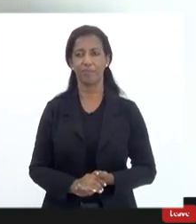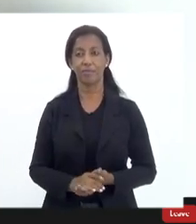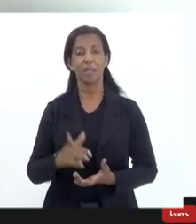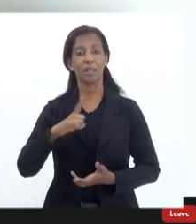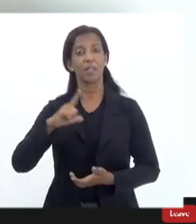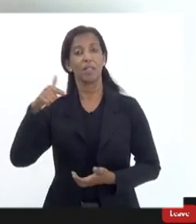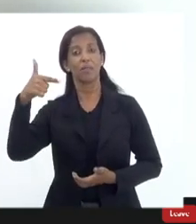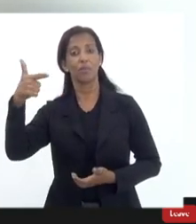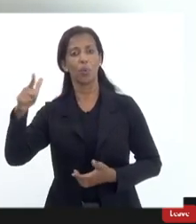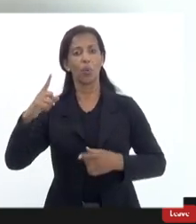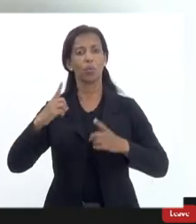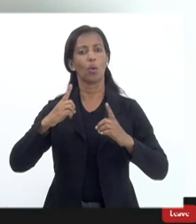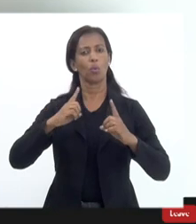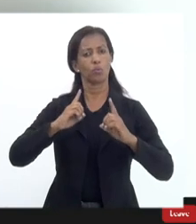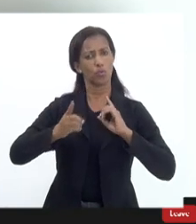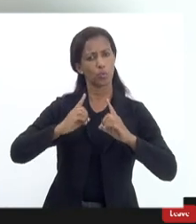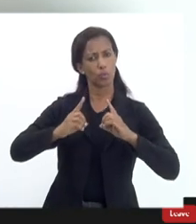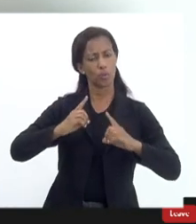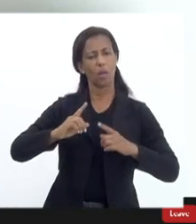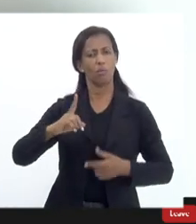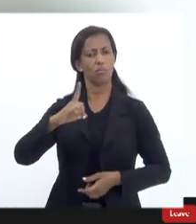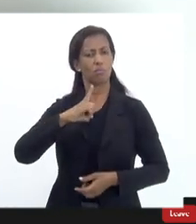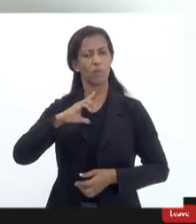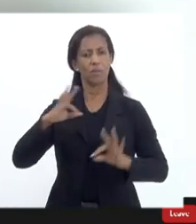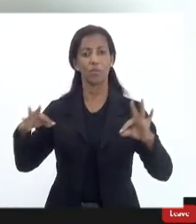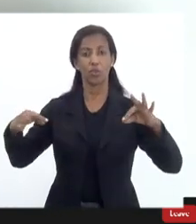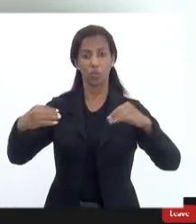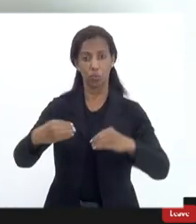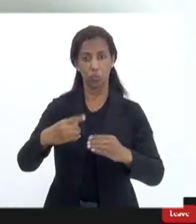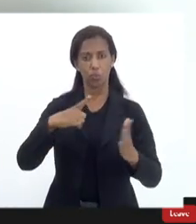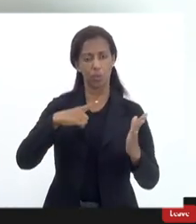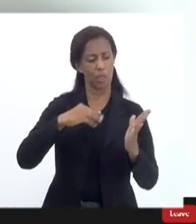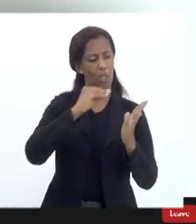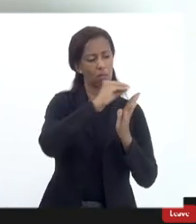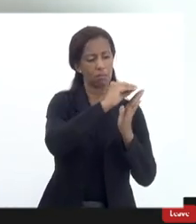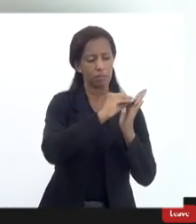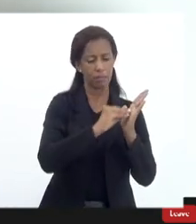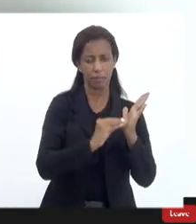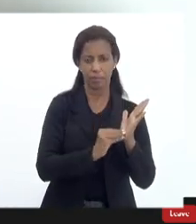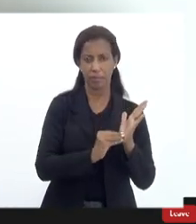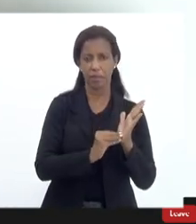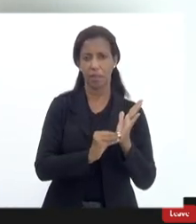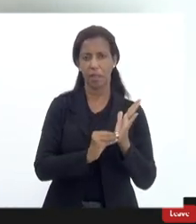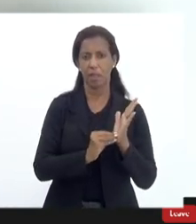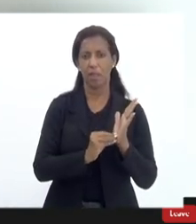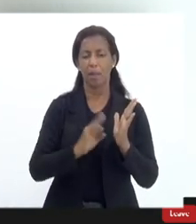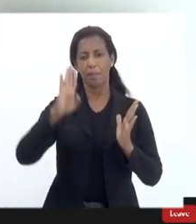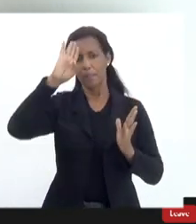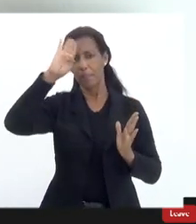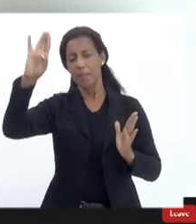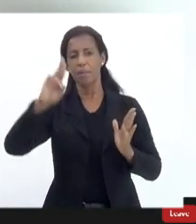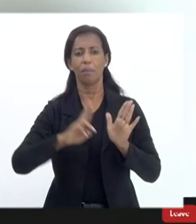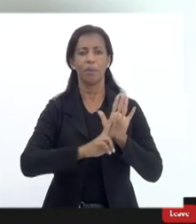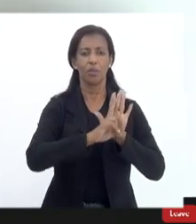Houve um intenso debate sobre tudo que consta ali, especialmente a regulamentação da rede